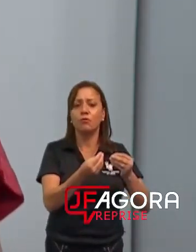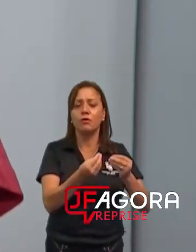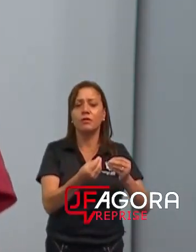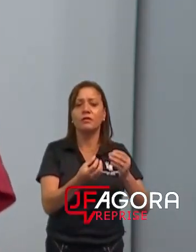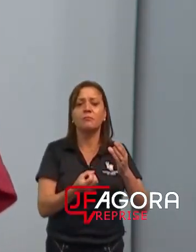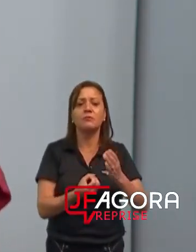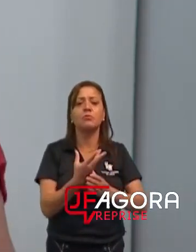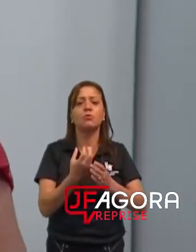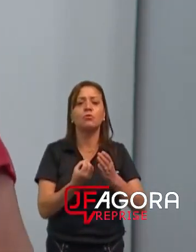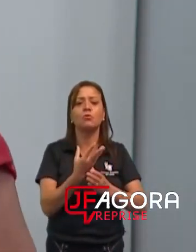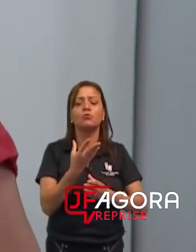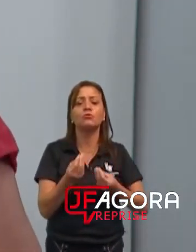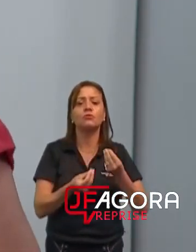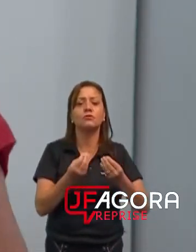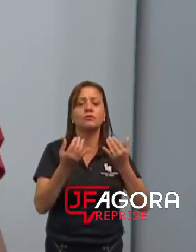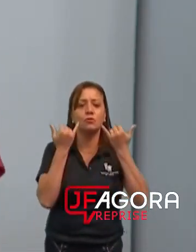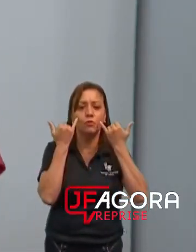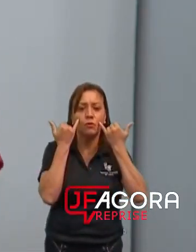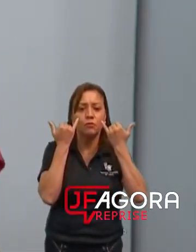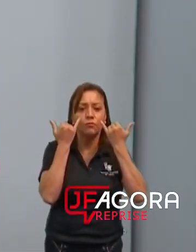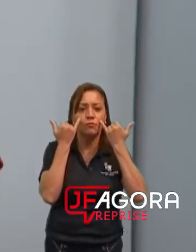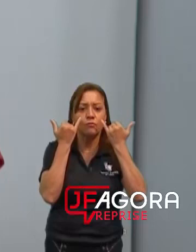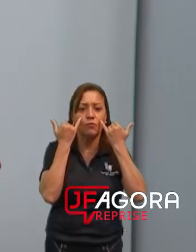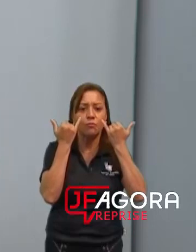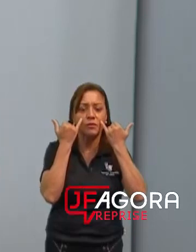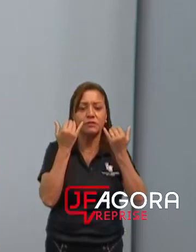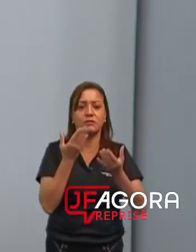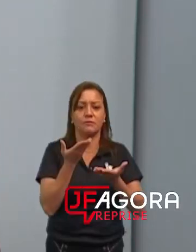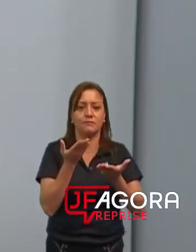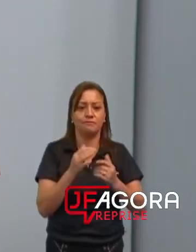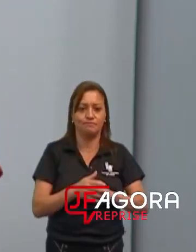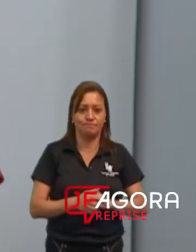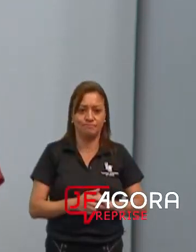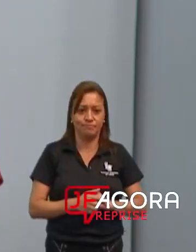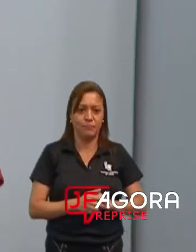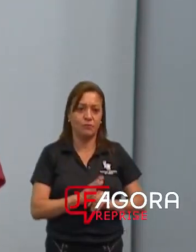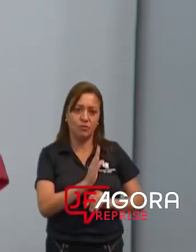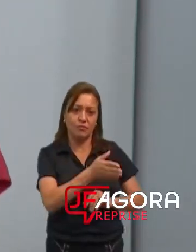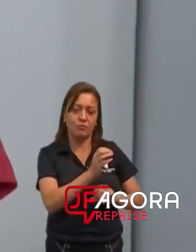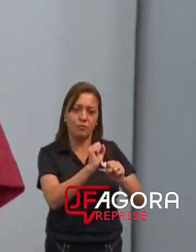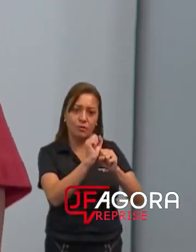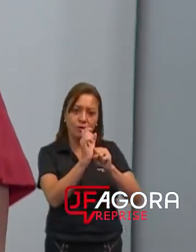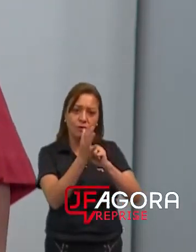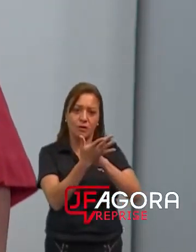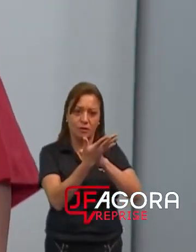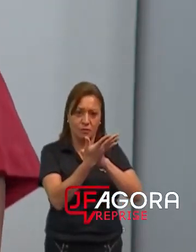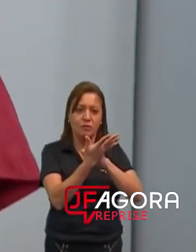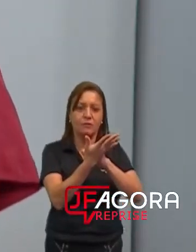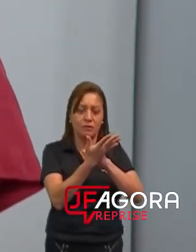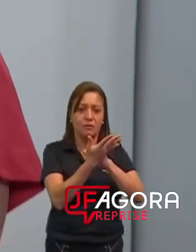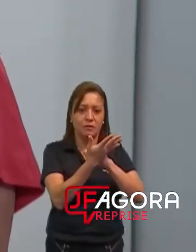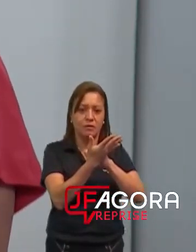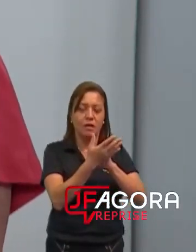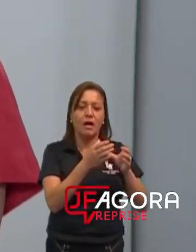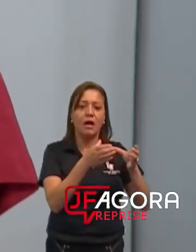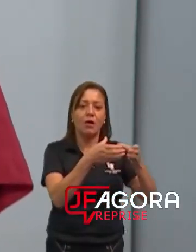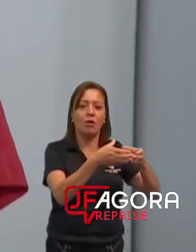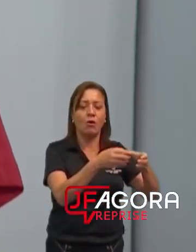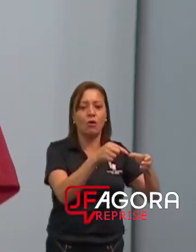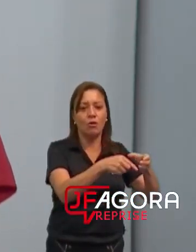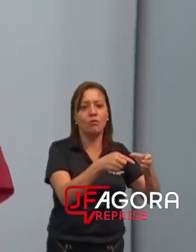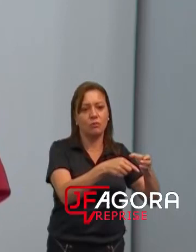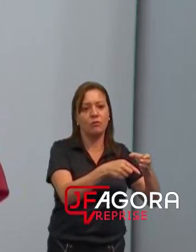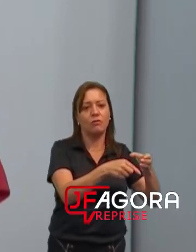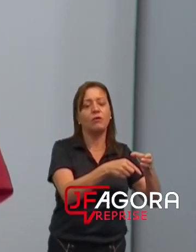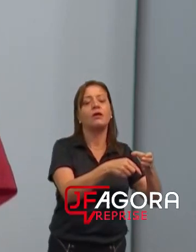relação à questão da que distribuiu alimentação na época da pandemia foi o MST. Então, eu acho que, só respondendo para você,